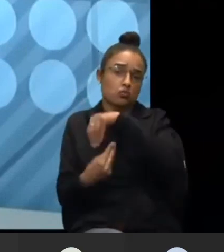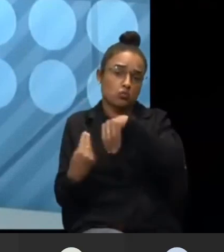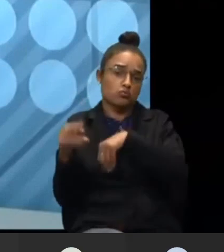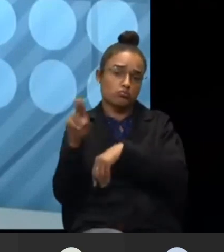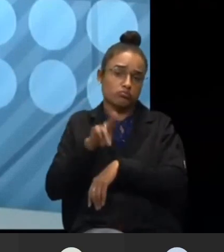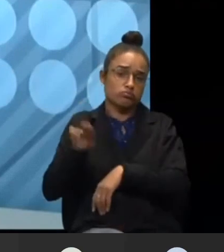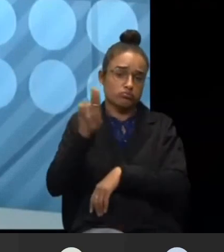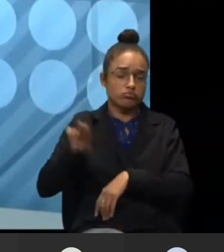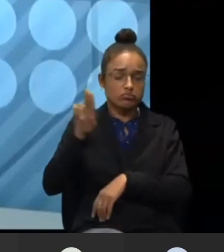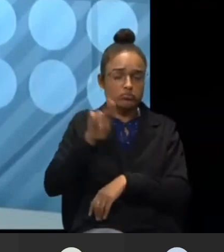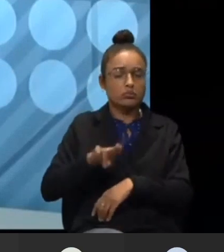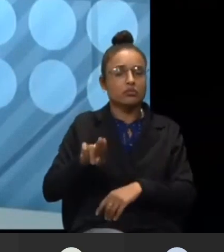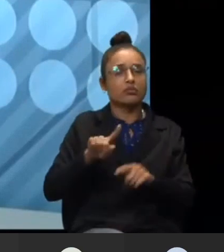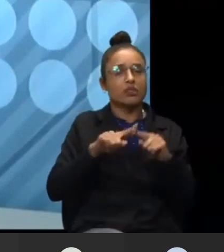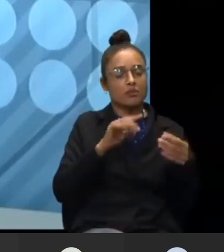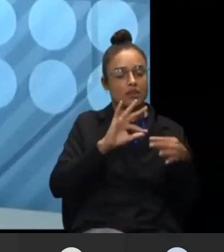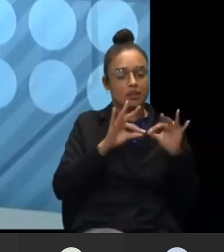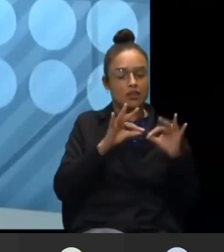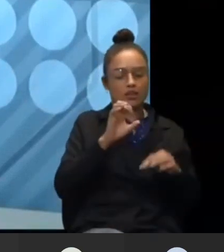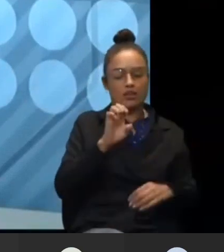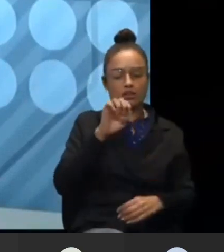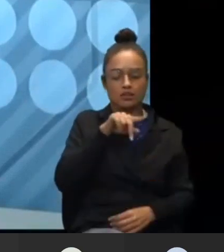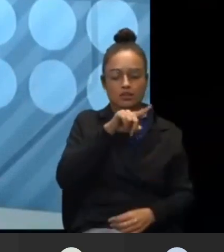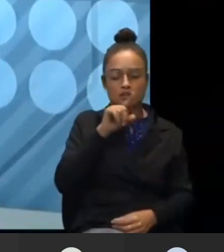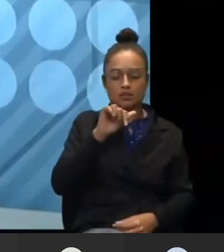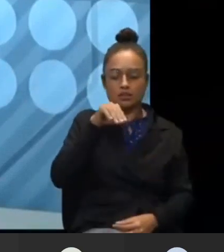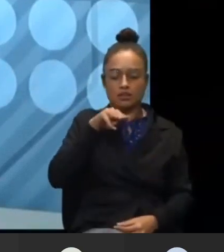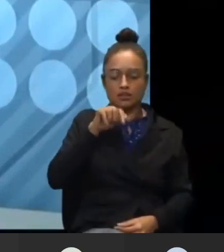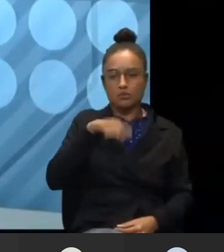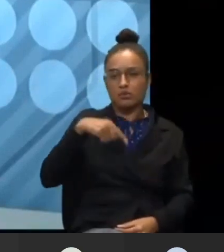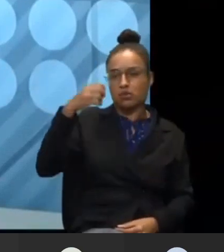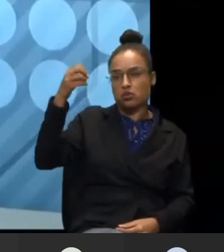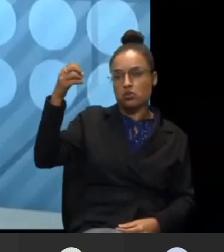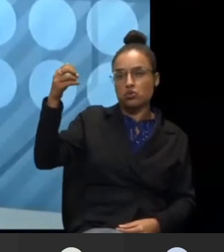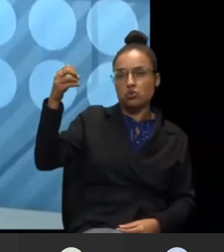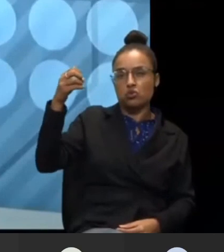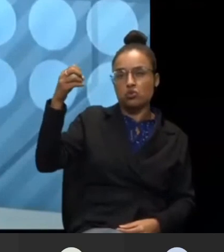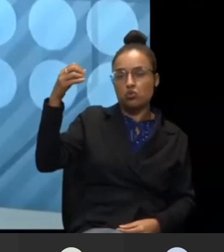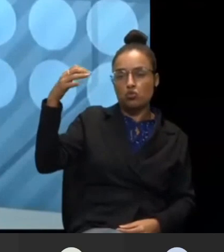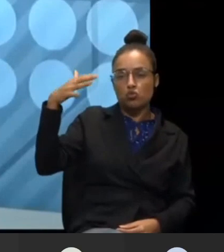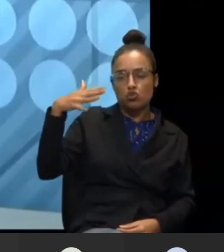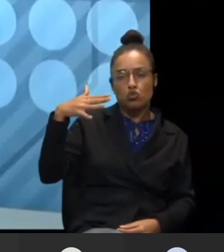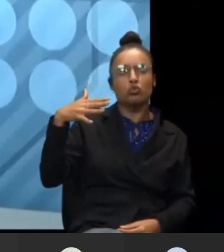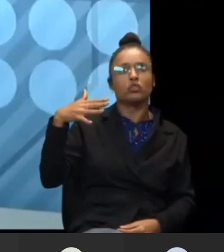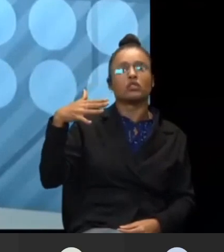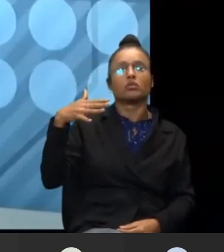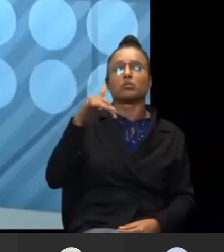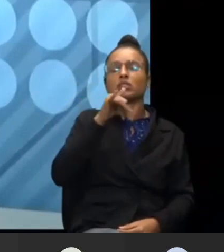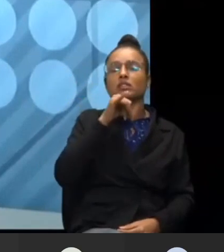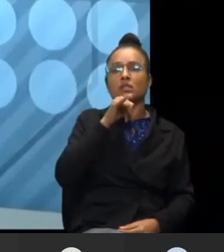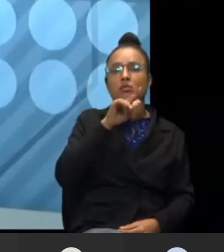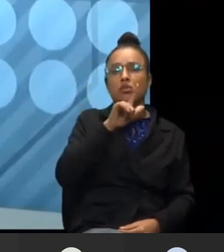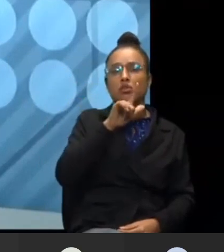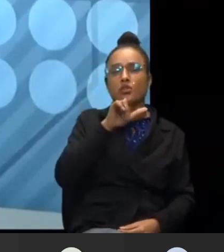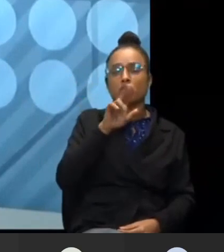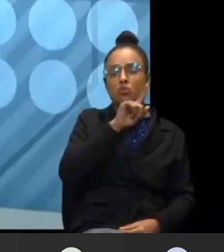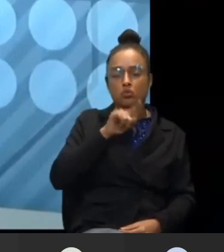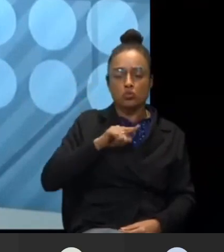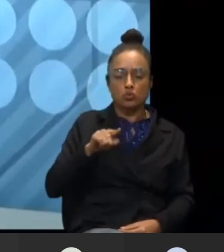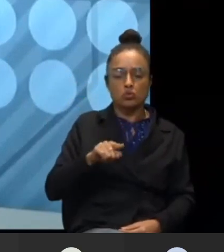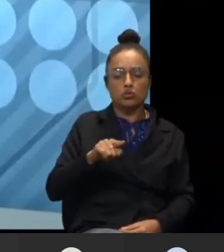enzimas, a luz também favorece no processo de liberação de ácidos graxos. Então, haja vista